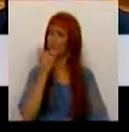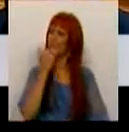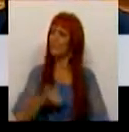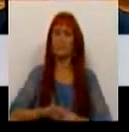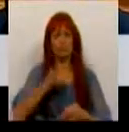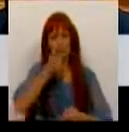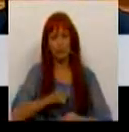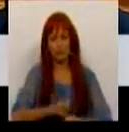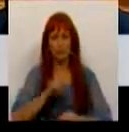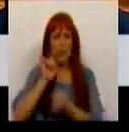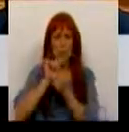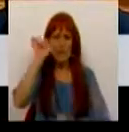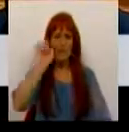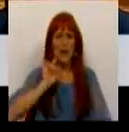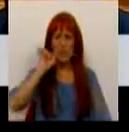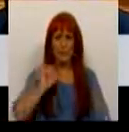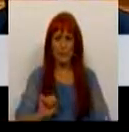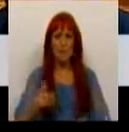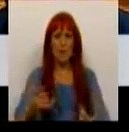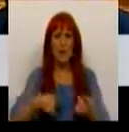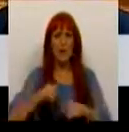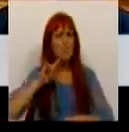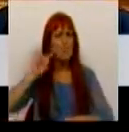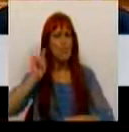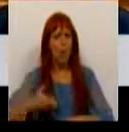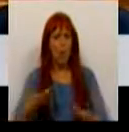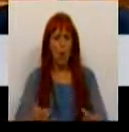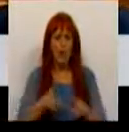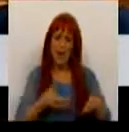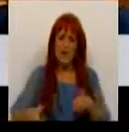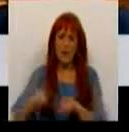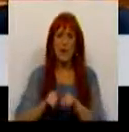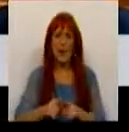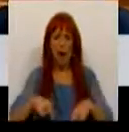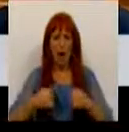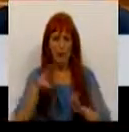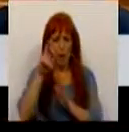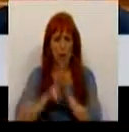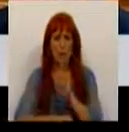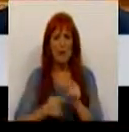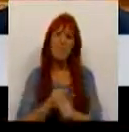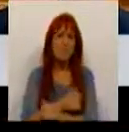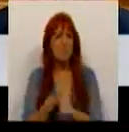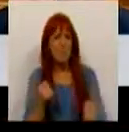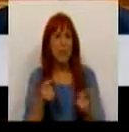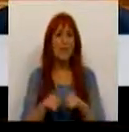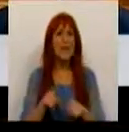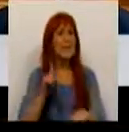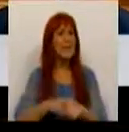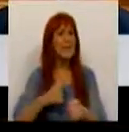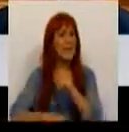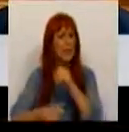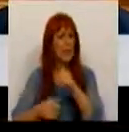talento e a qualificação das mulheres. Nós sabemos hoje que as estratégias de autorregulação foram boas, em